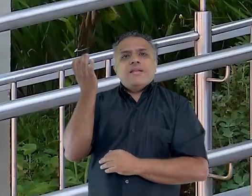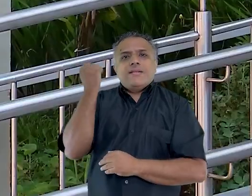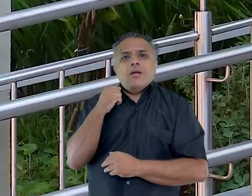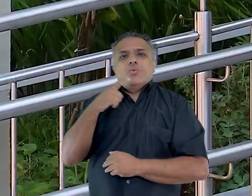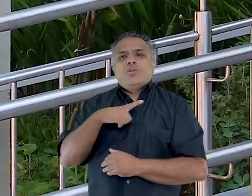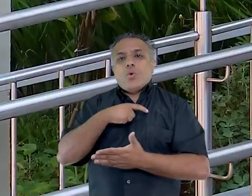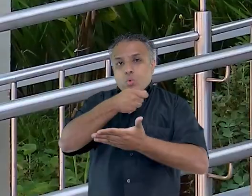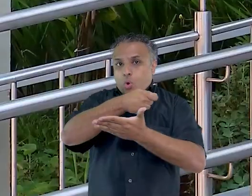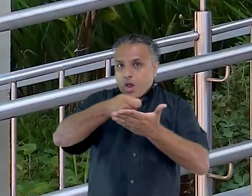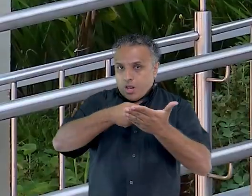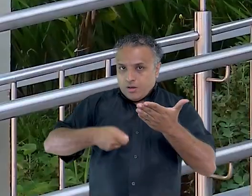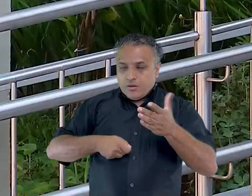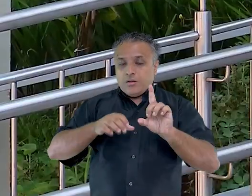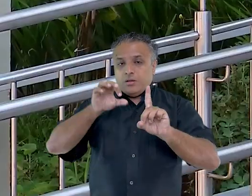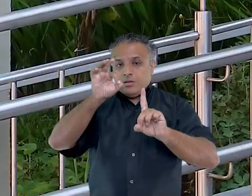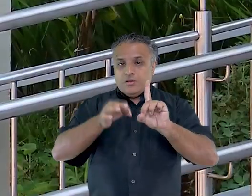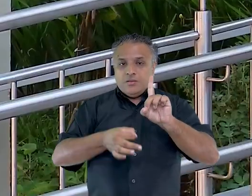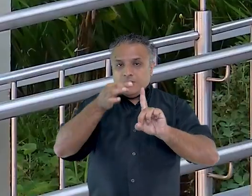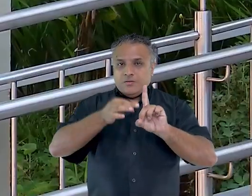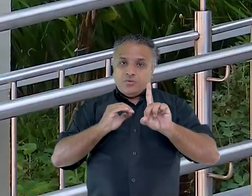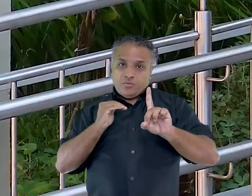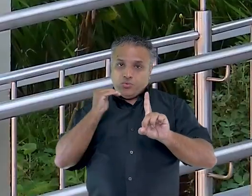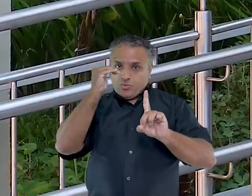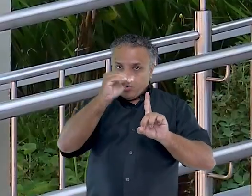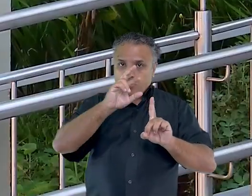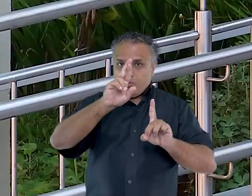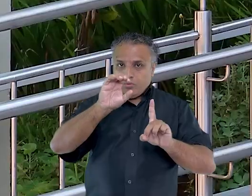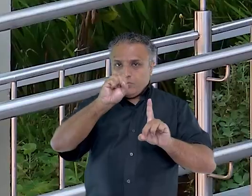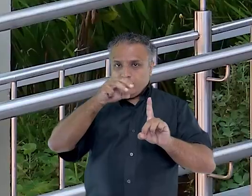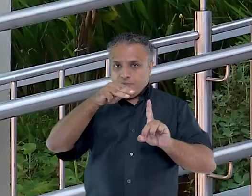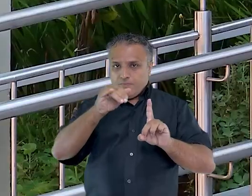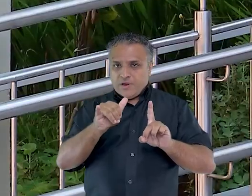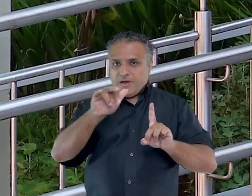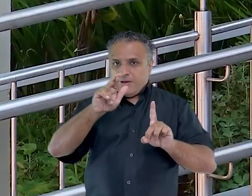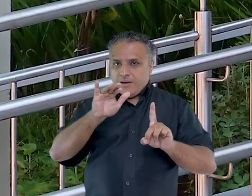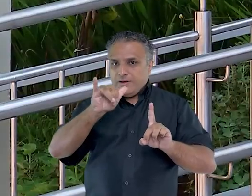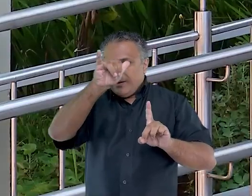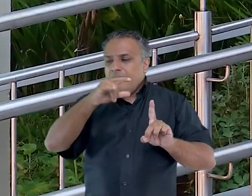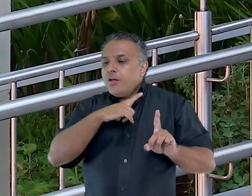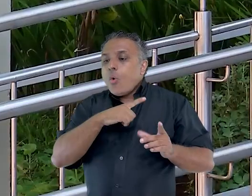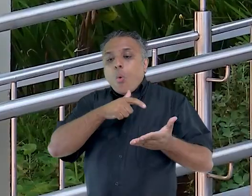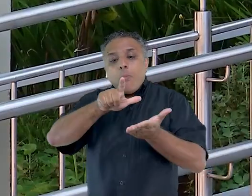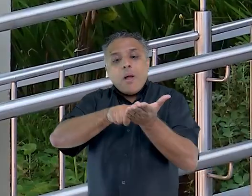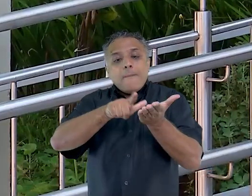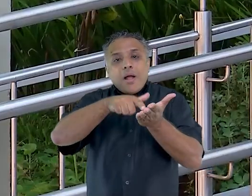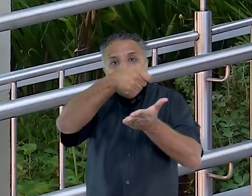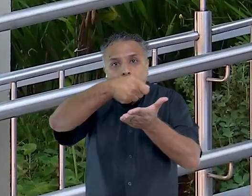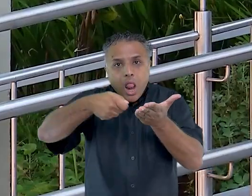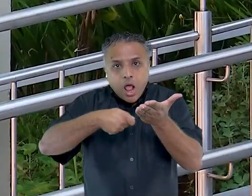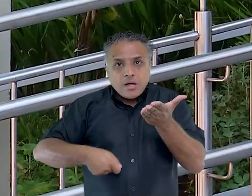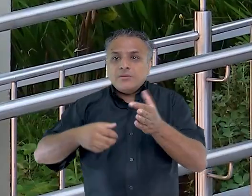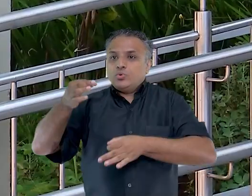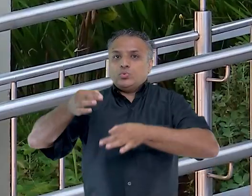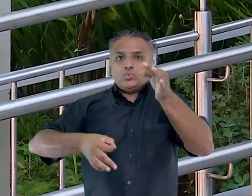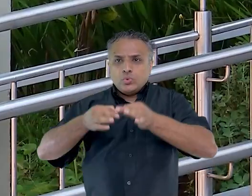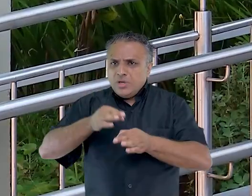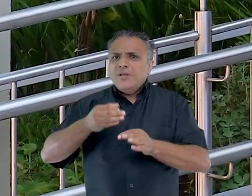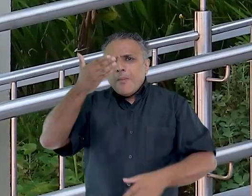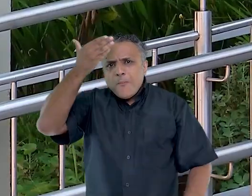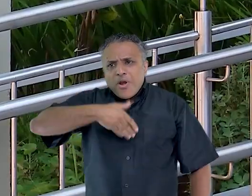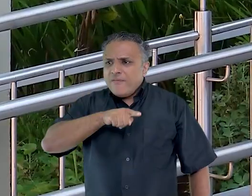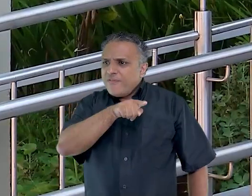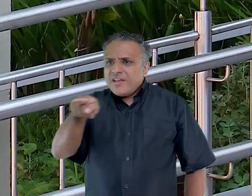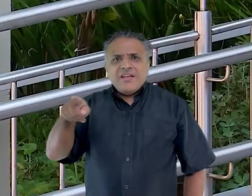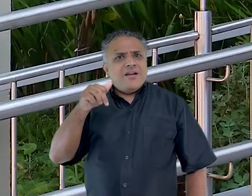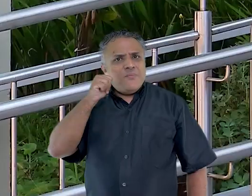relatora desembargadora federal Rosimeire Gonçalves de Carvalho, os laudos periciais produzidos em juízo atestaram que a mulher